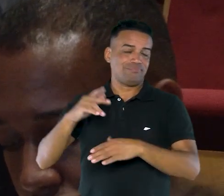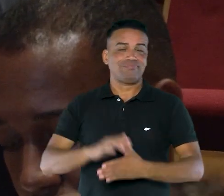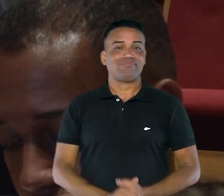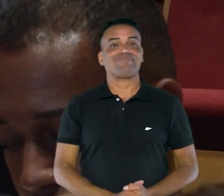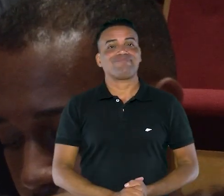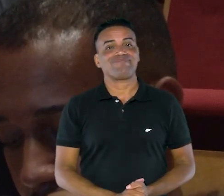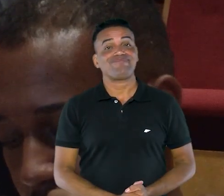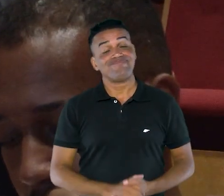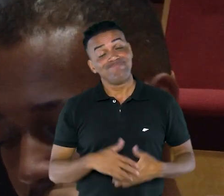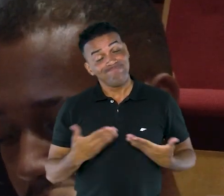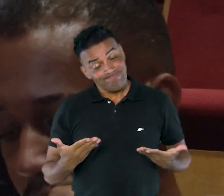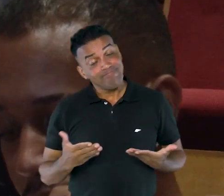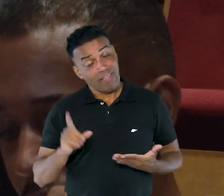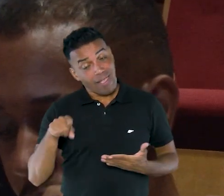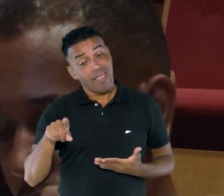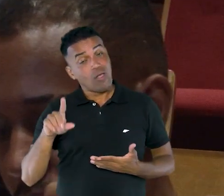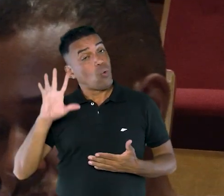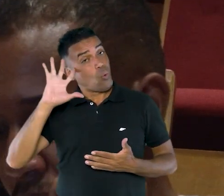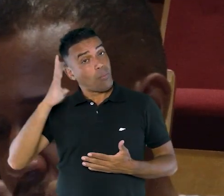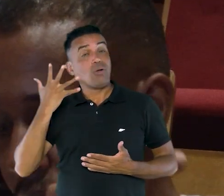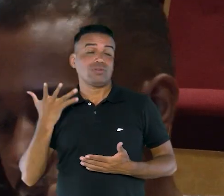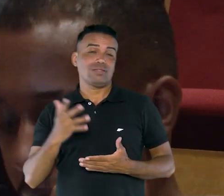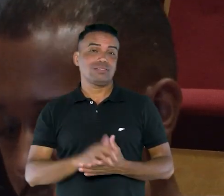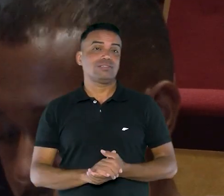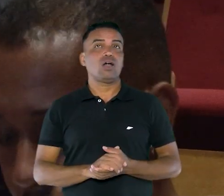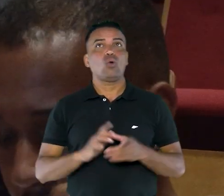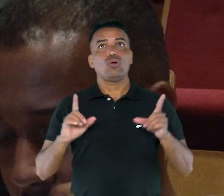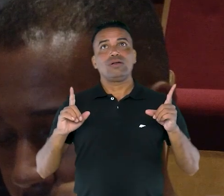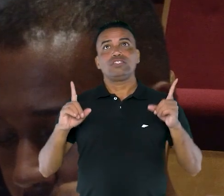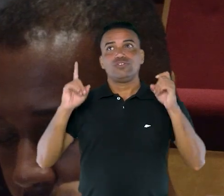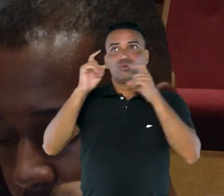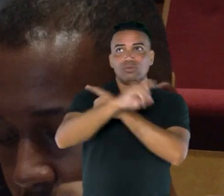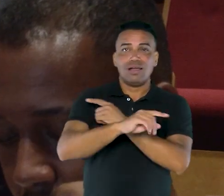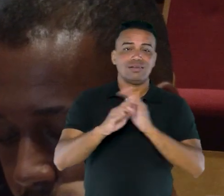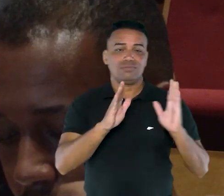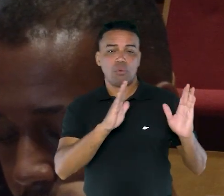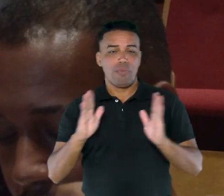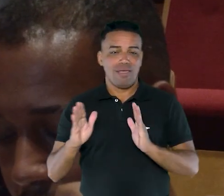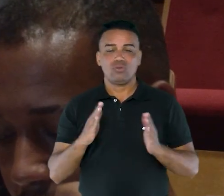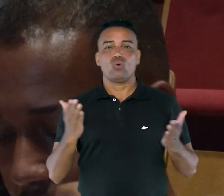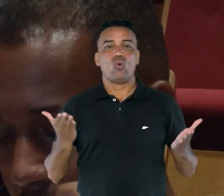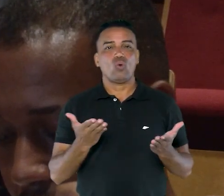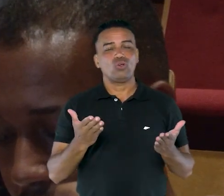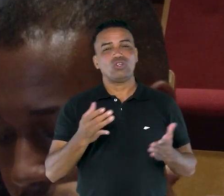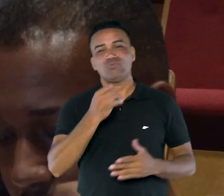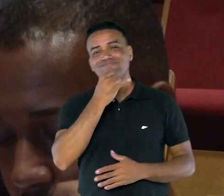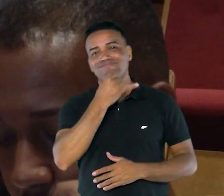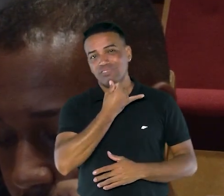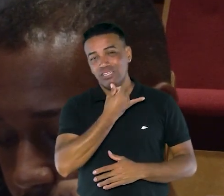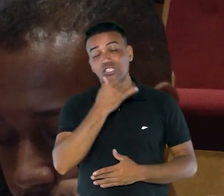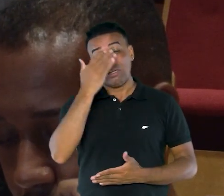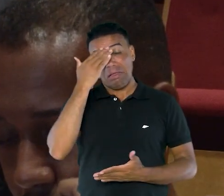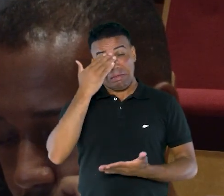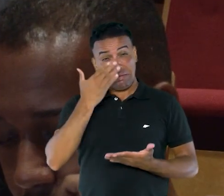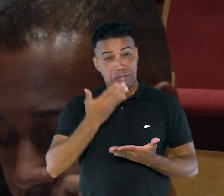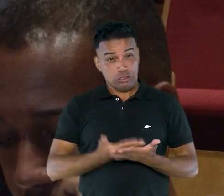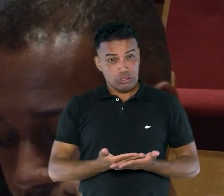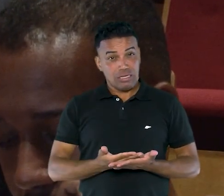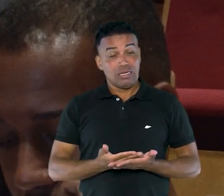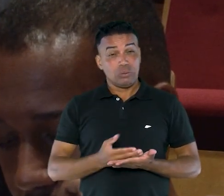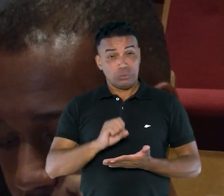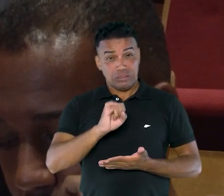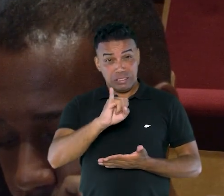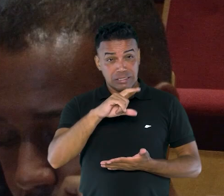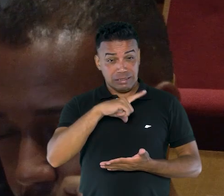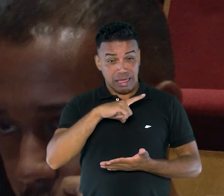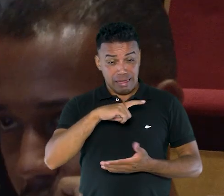forma. E aí, nessa questão do tempo, das dificuldades que a gente vive, eu estou tristemente acreditando que, mesmo que a gente